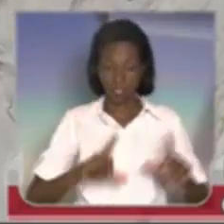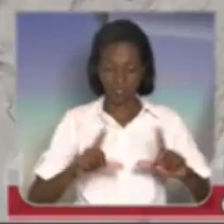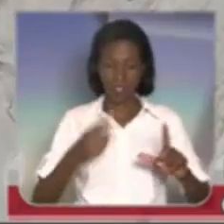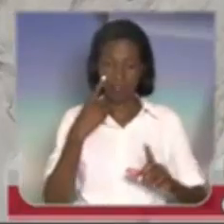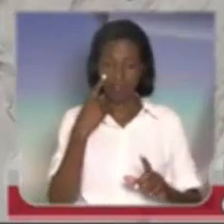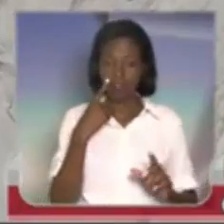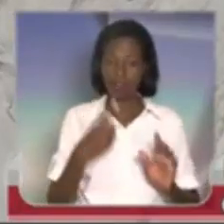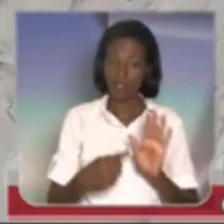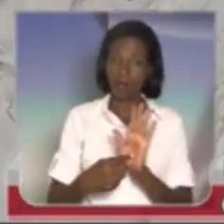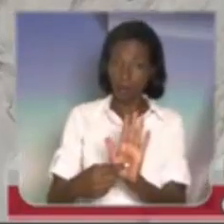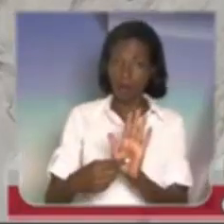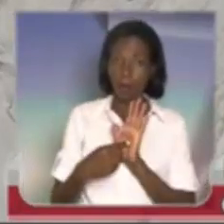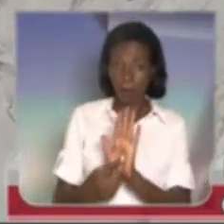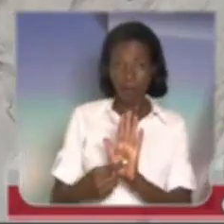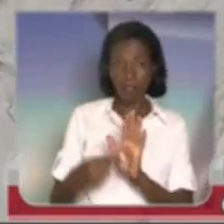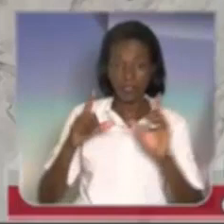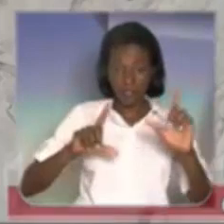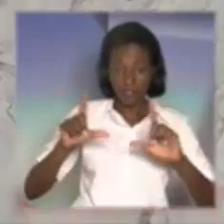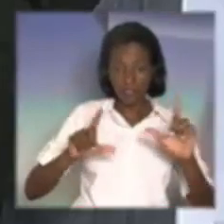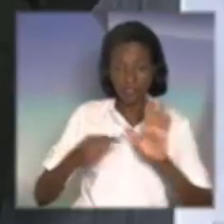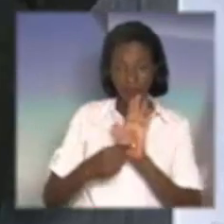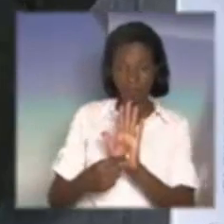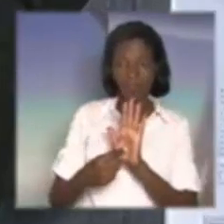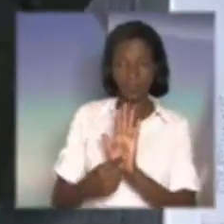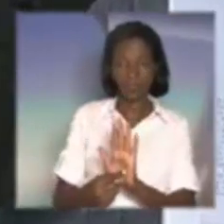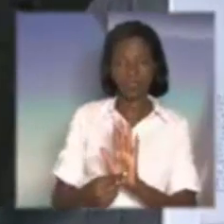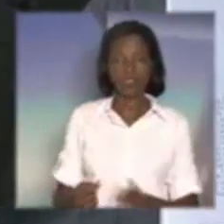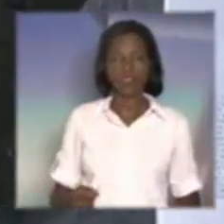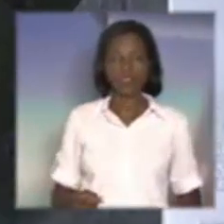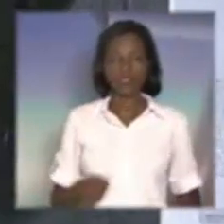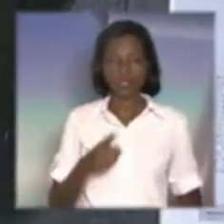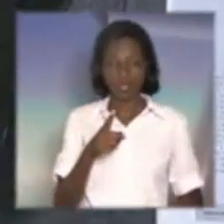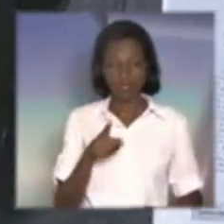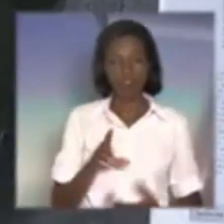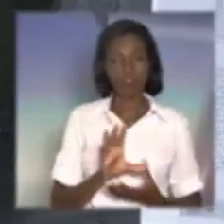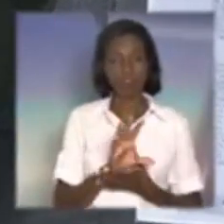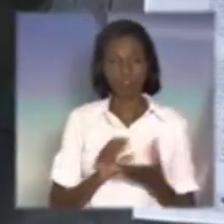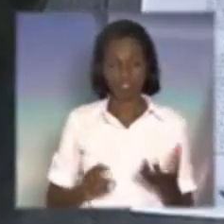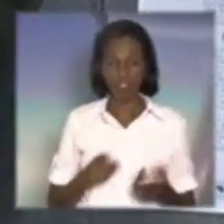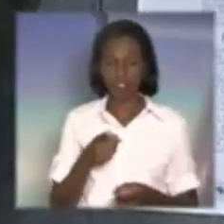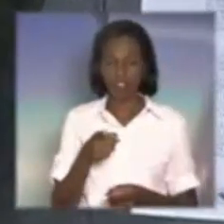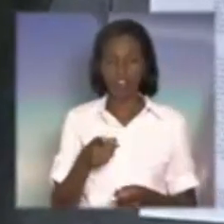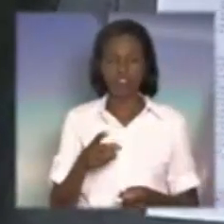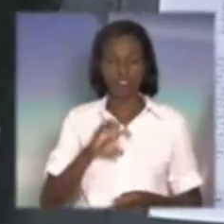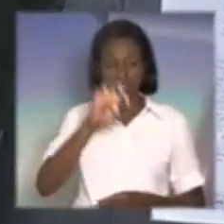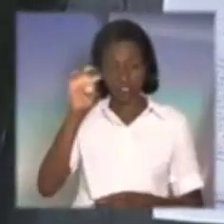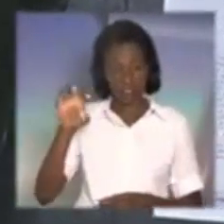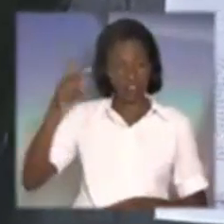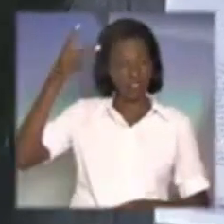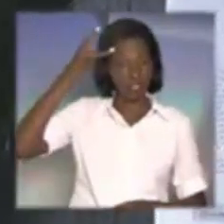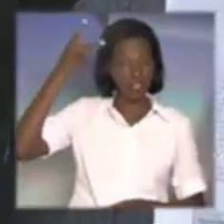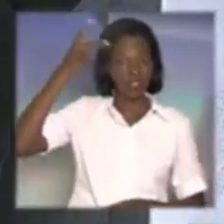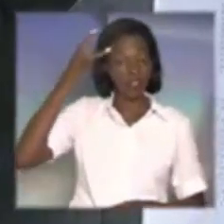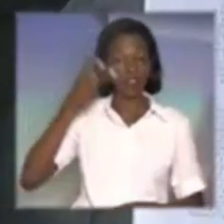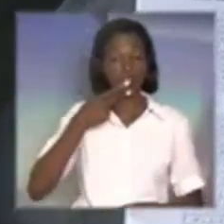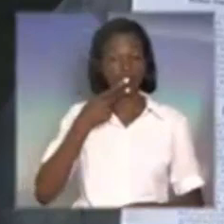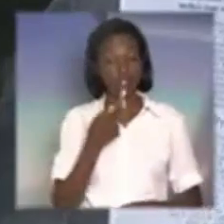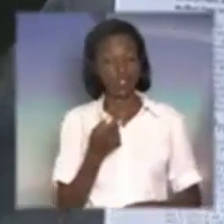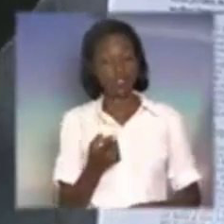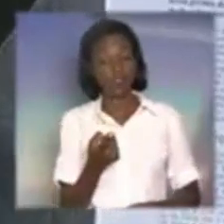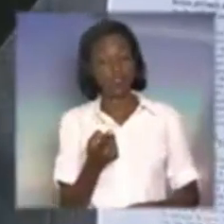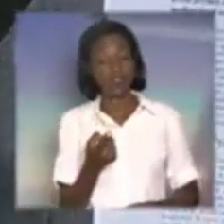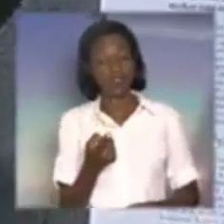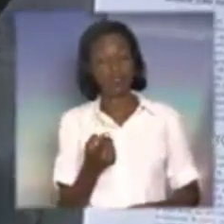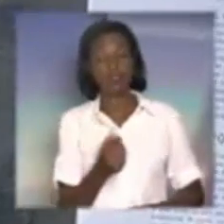uma uma xerc uma cópia do Diário Oficial do Estado de São Paulo né Ele tá dizendo que aqui na